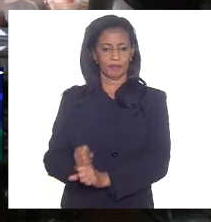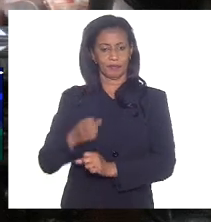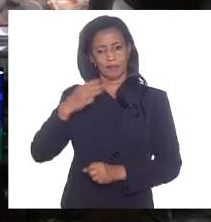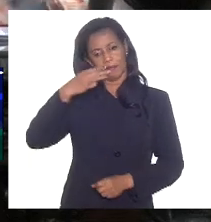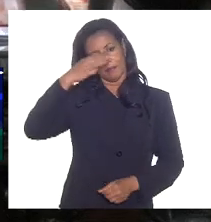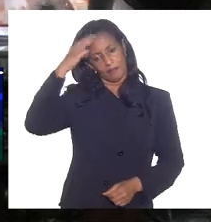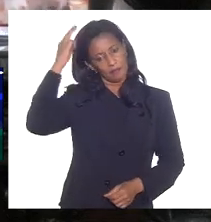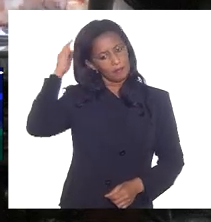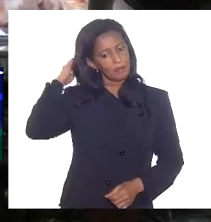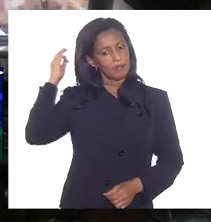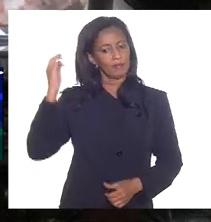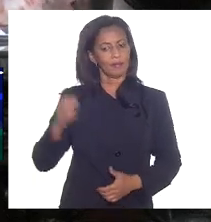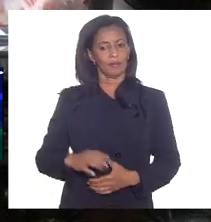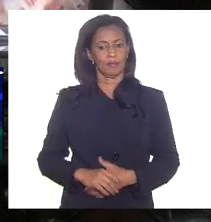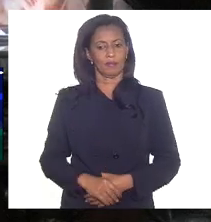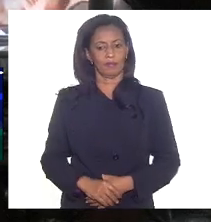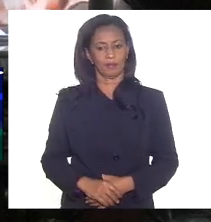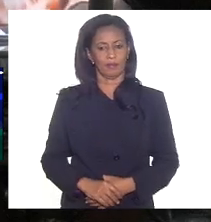Pacheco.